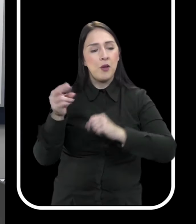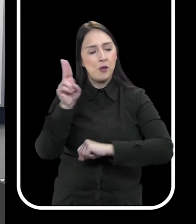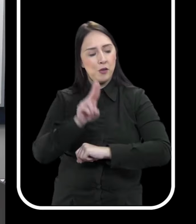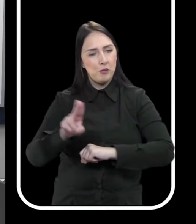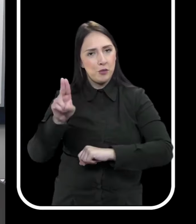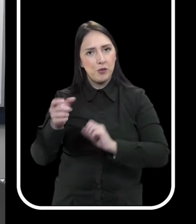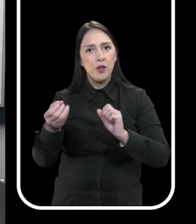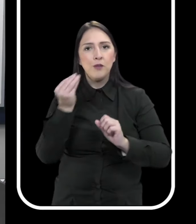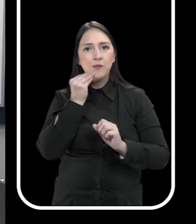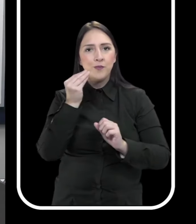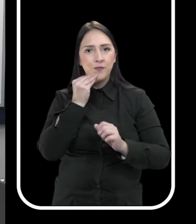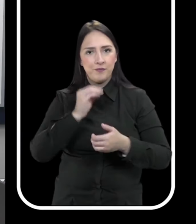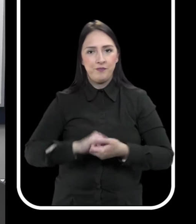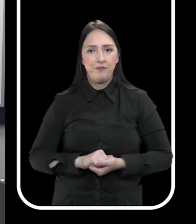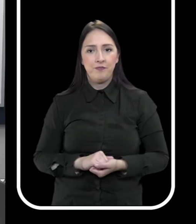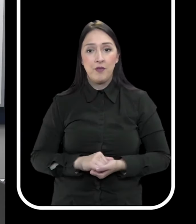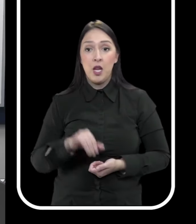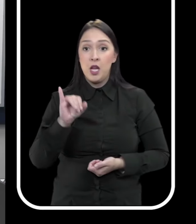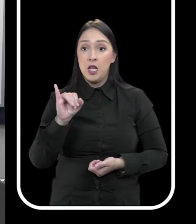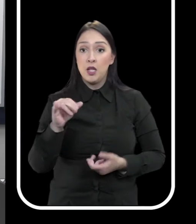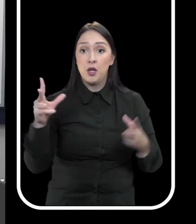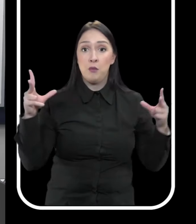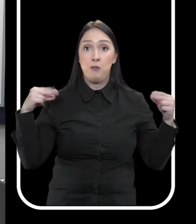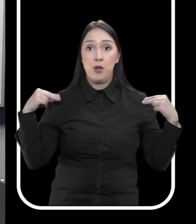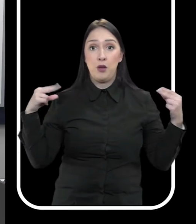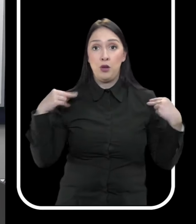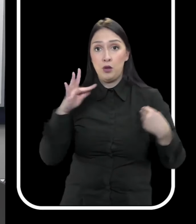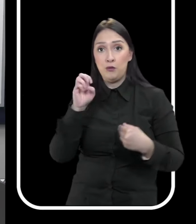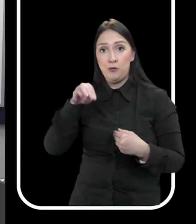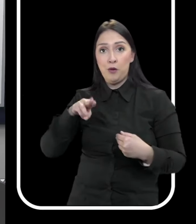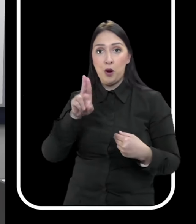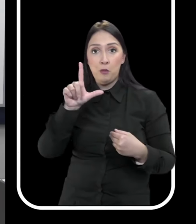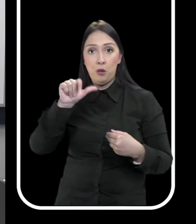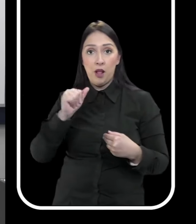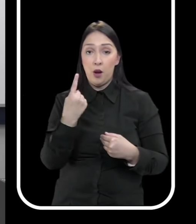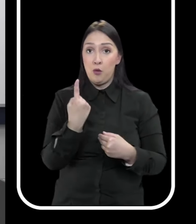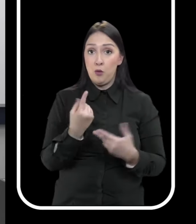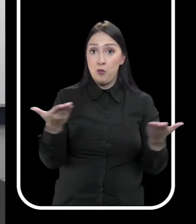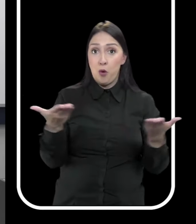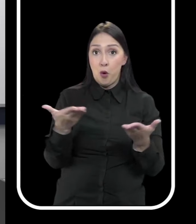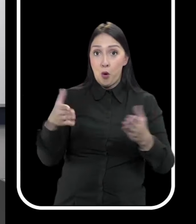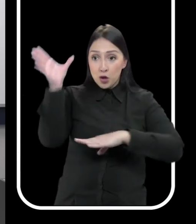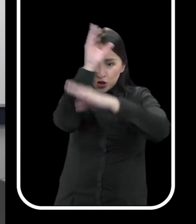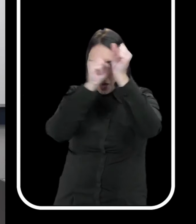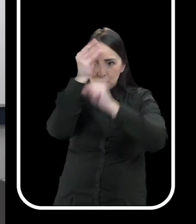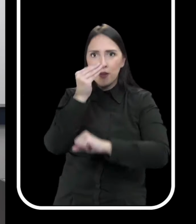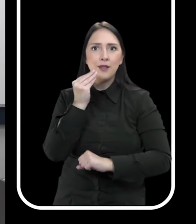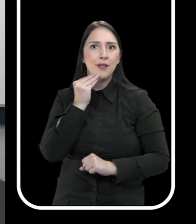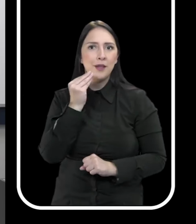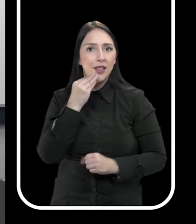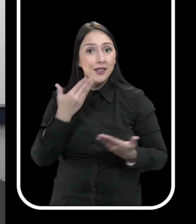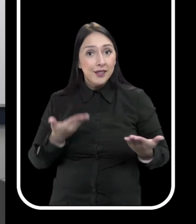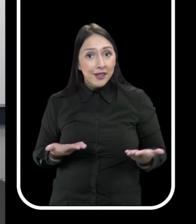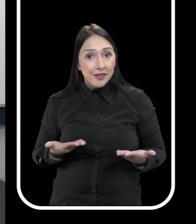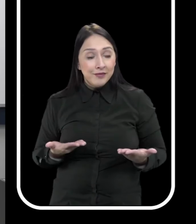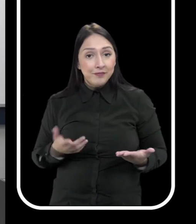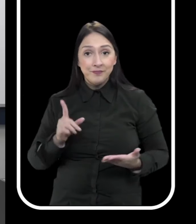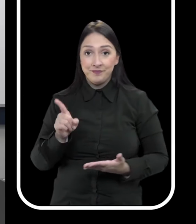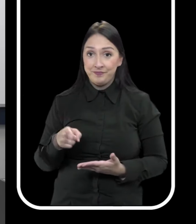práticas com a utilização do simulador. Ora, se um piloto de Fórmula 1 hoje aprende no